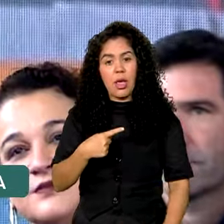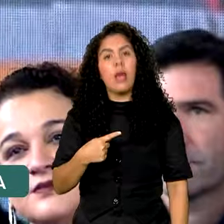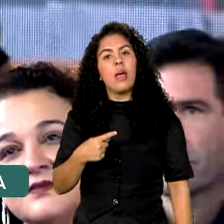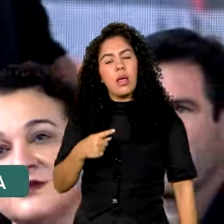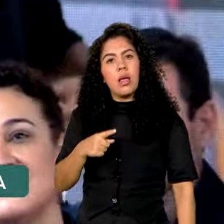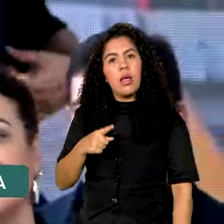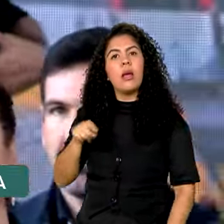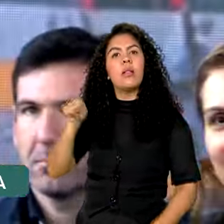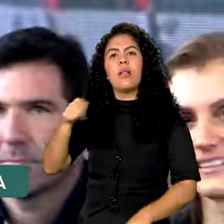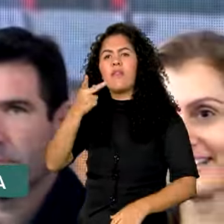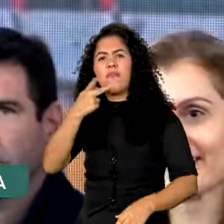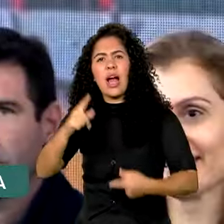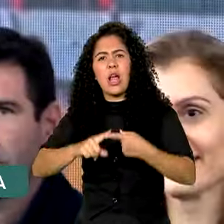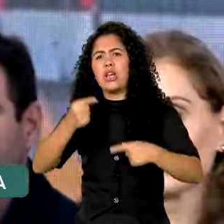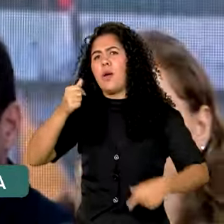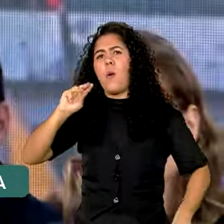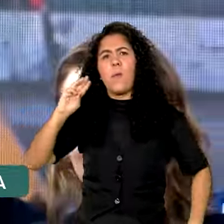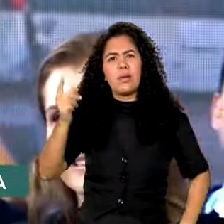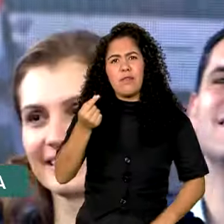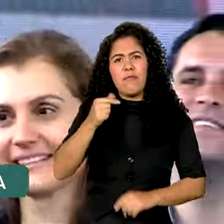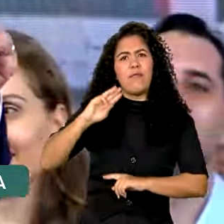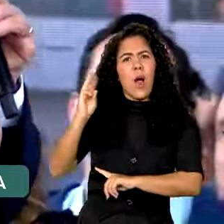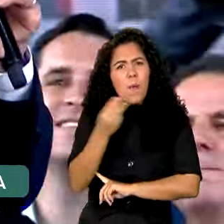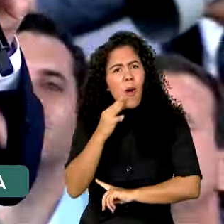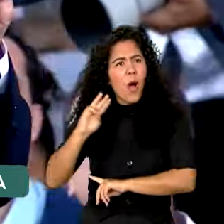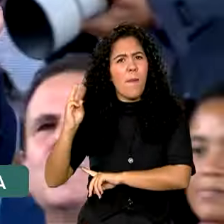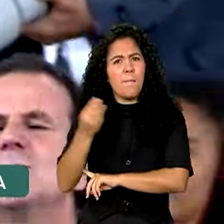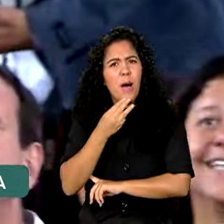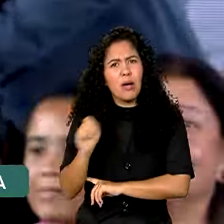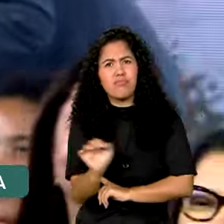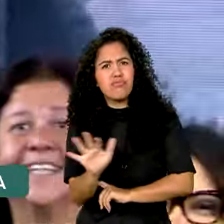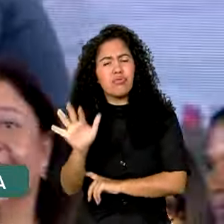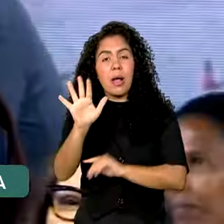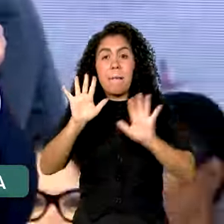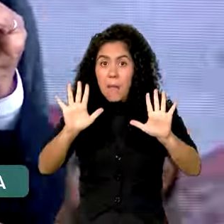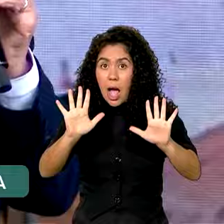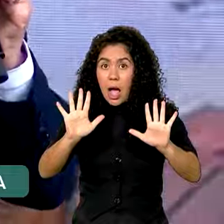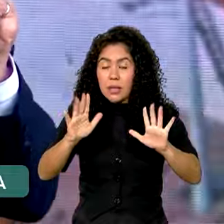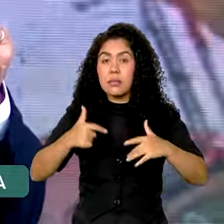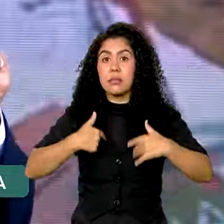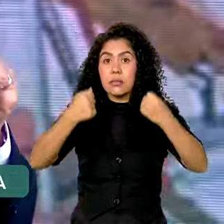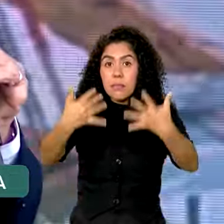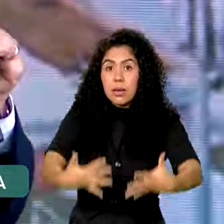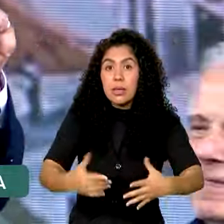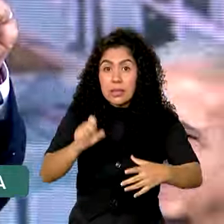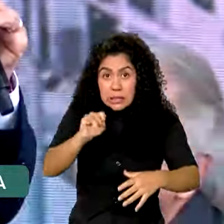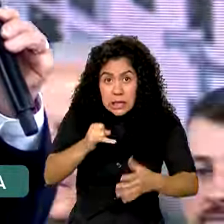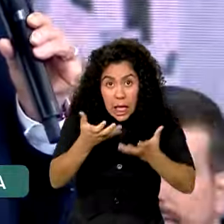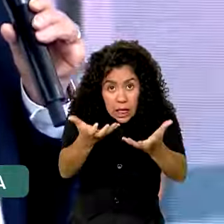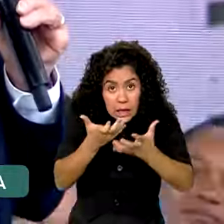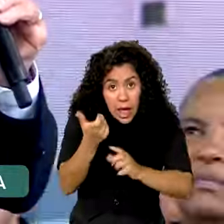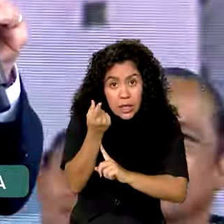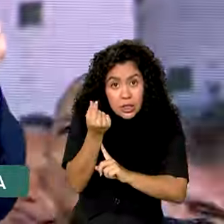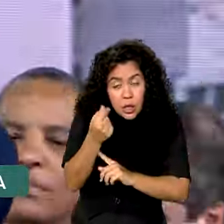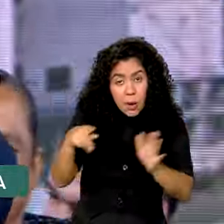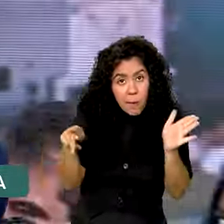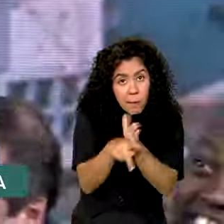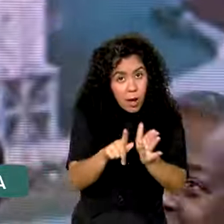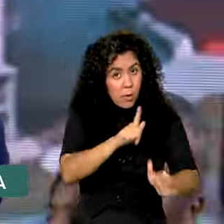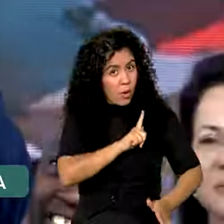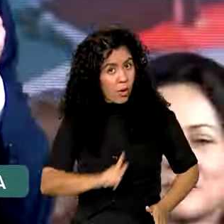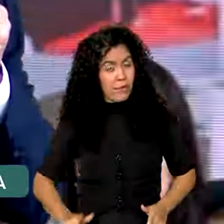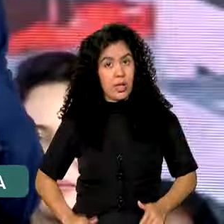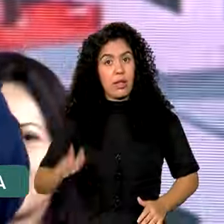ele fala de bilhão, de bilhão, de bilhão, mas ele sabe que eu digo sempre, quem quiser dinheiro do governo